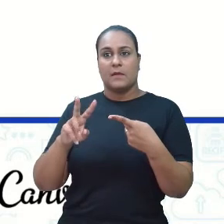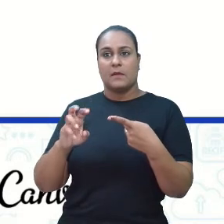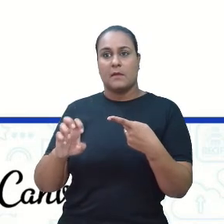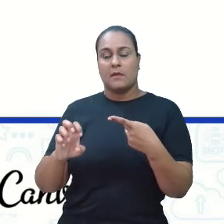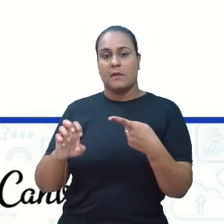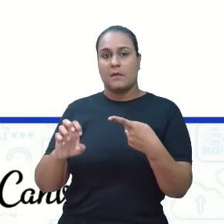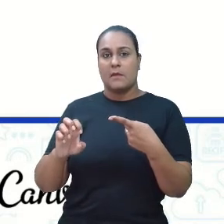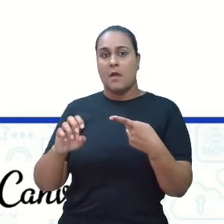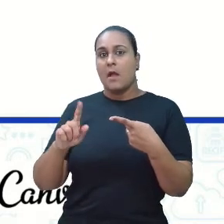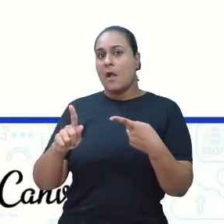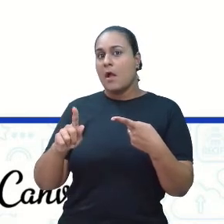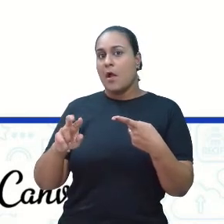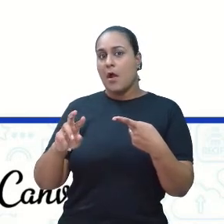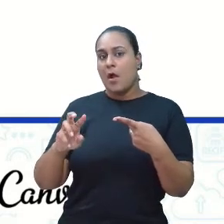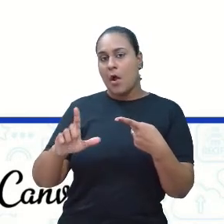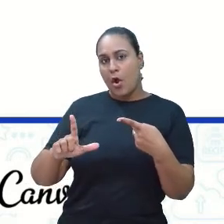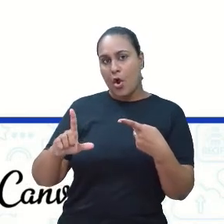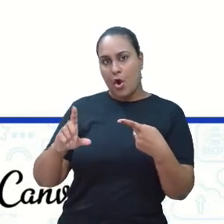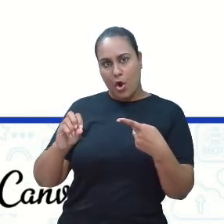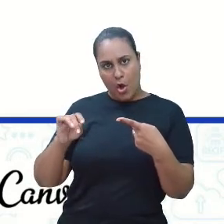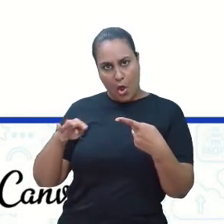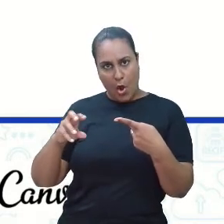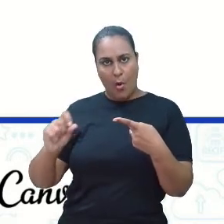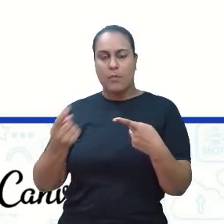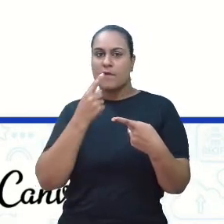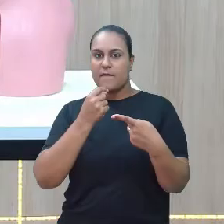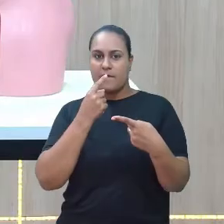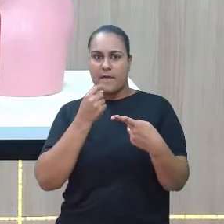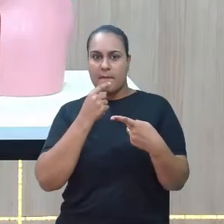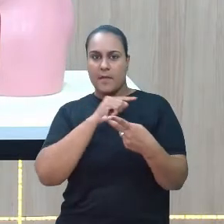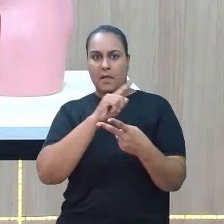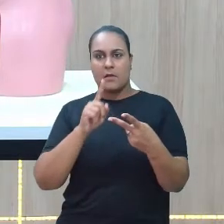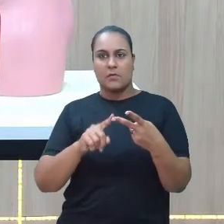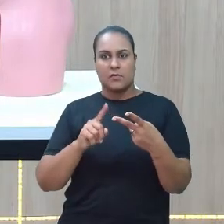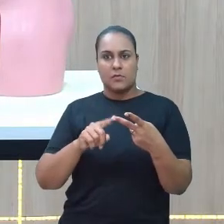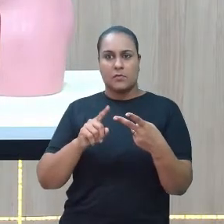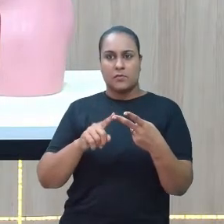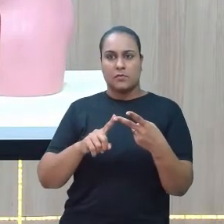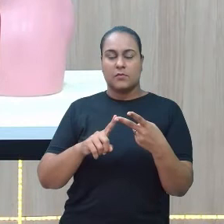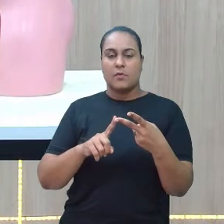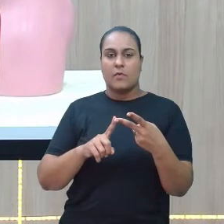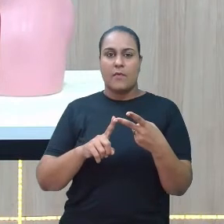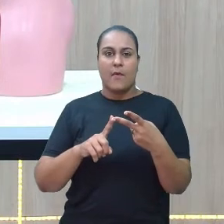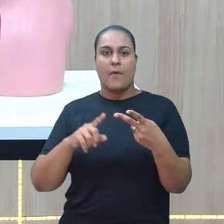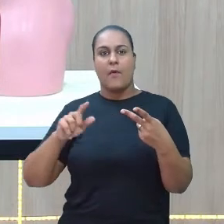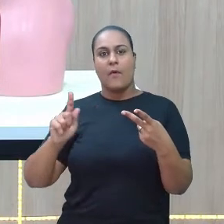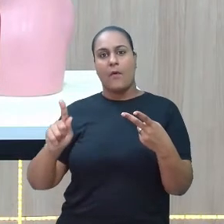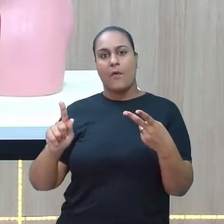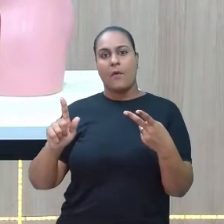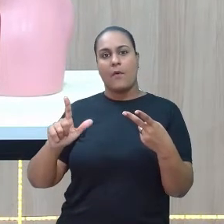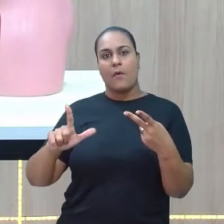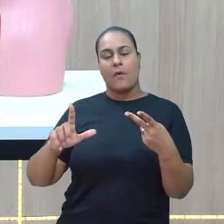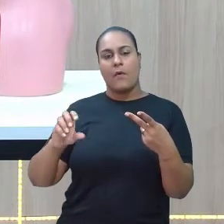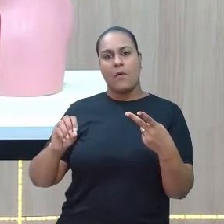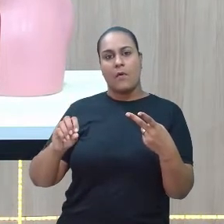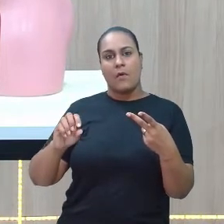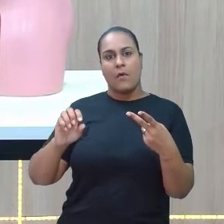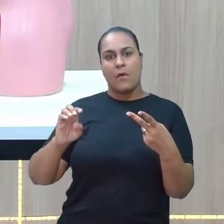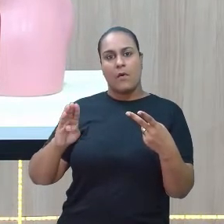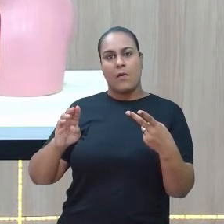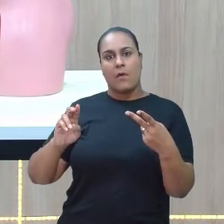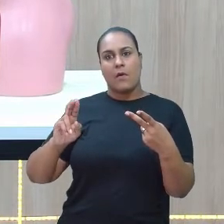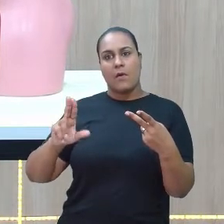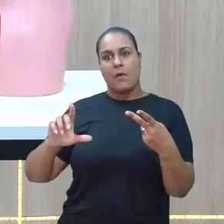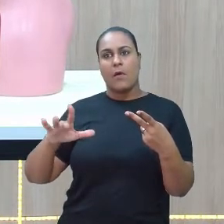vermelhos ou hemácias e glóbulos brancos ou leucócitos. Os leucócitos estão relacionados